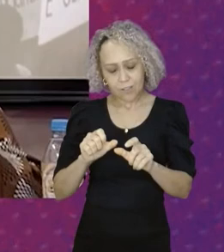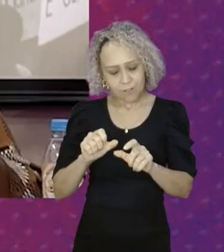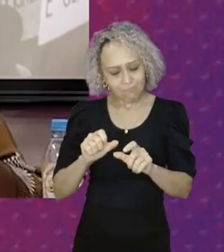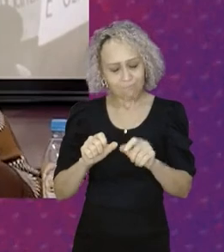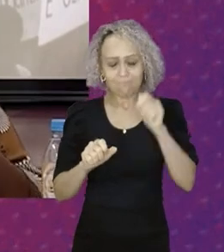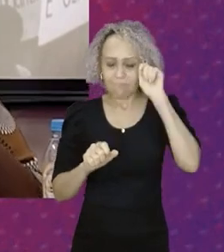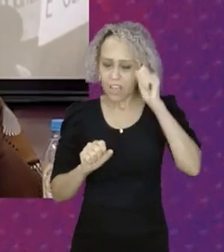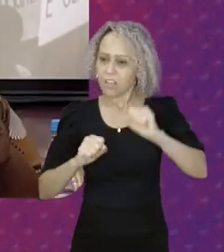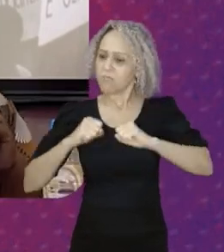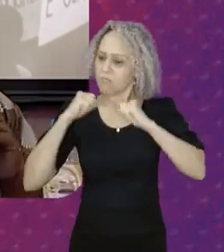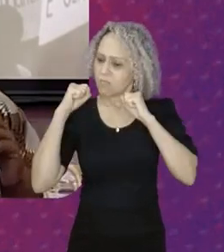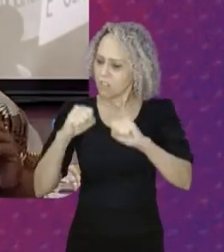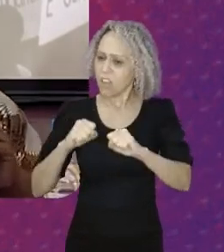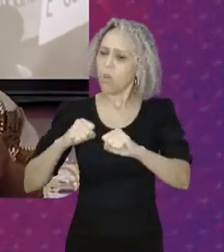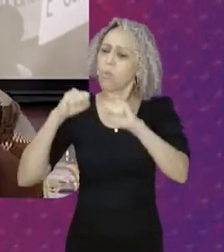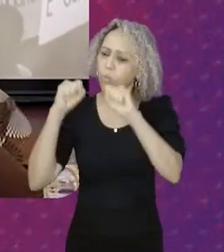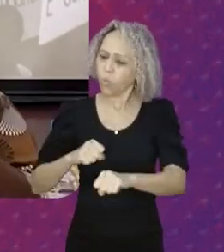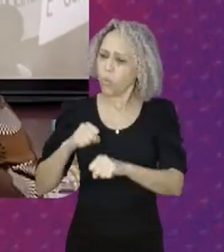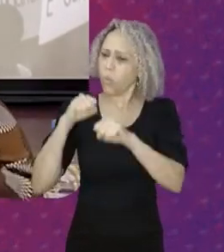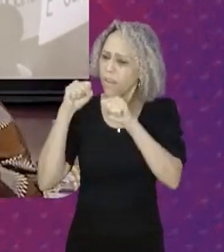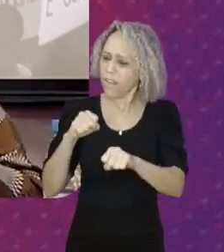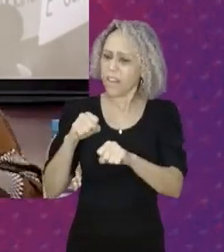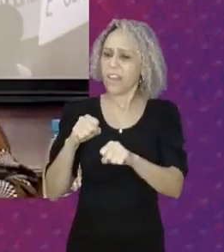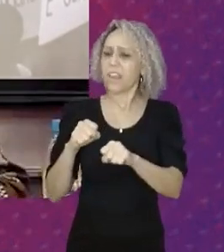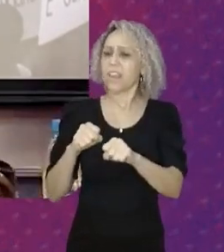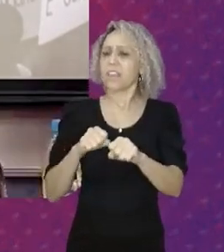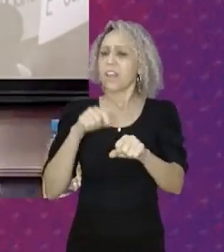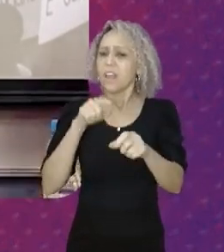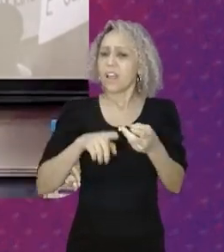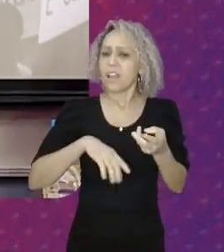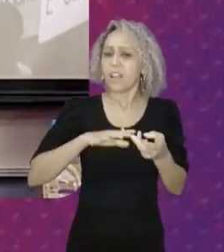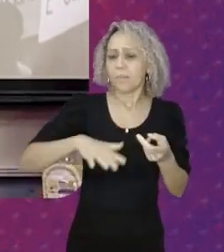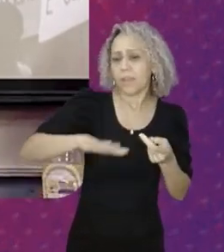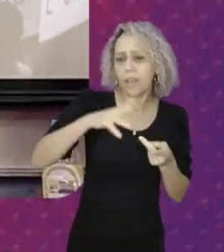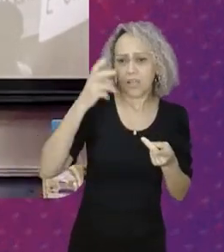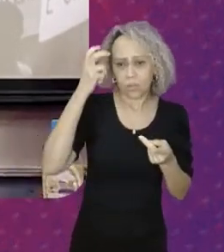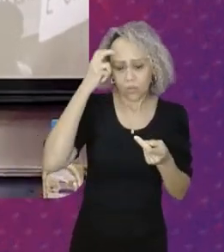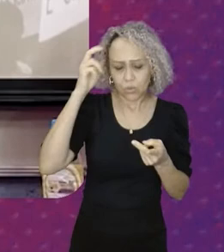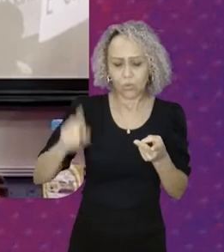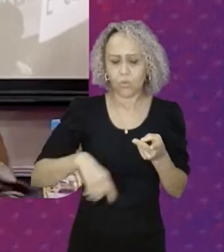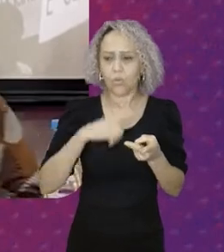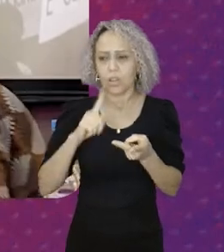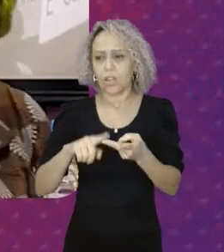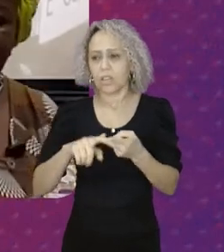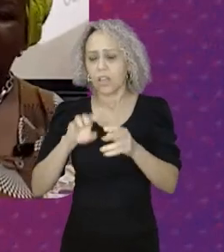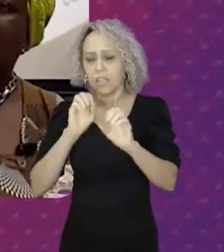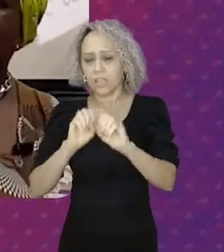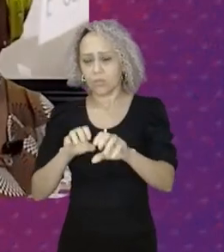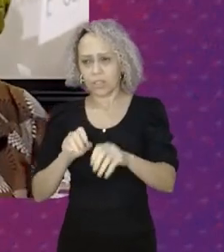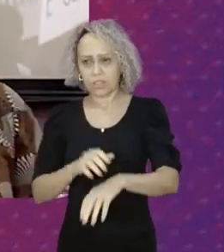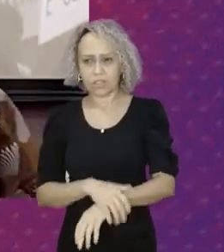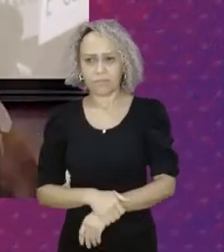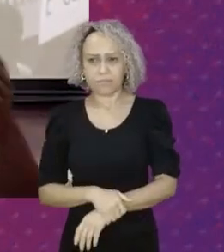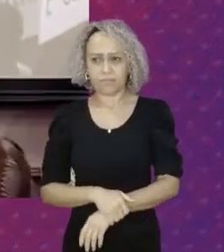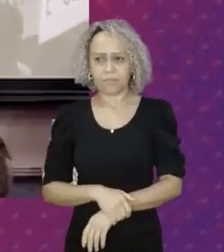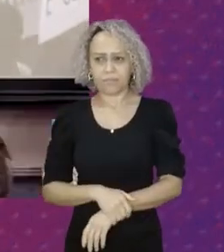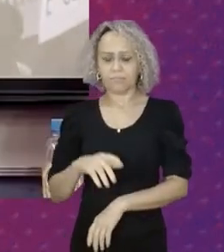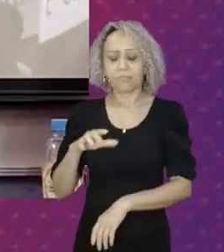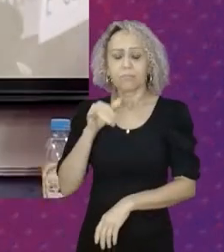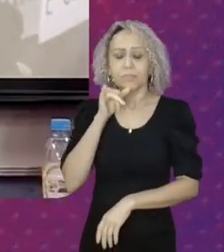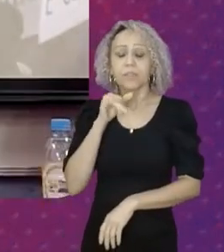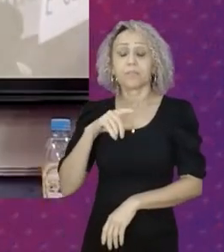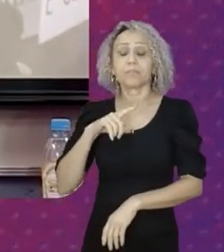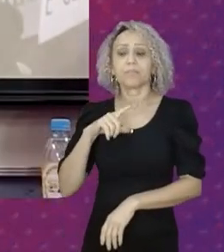da cultura, da educação, não é? A professora Nilma Lindo Gomes, ela fala de negros